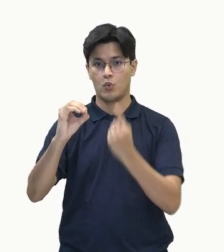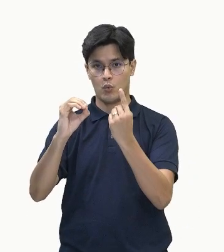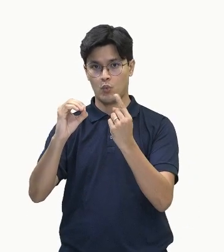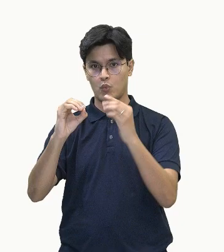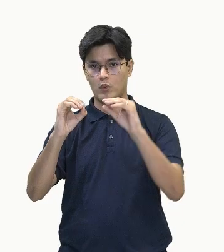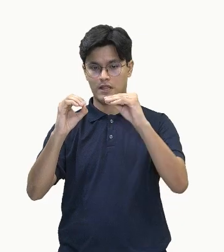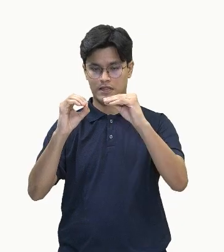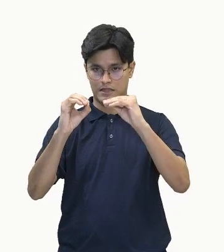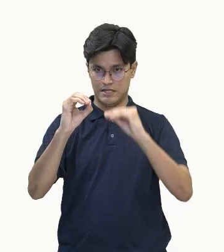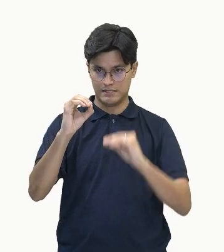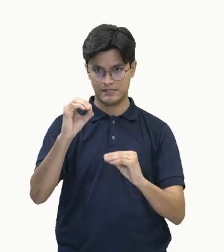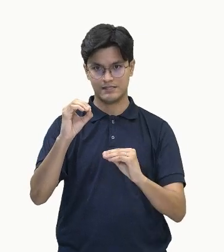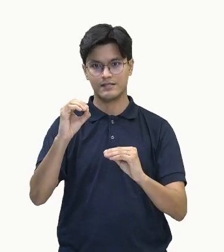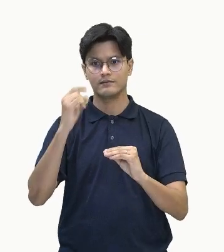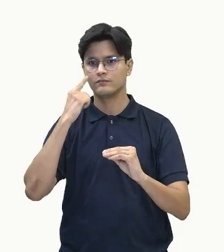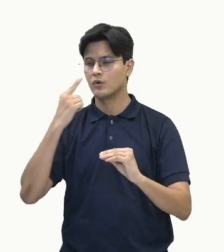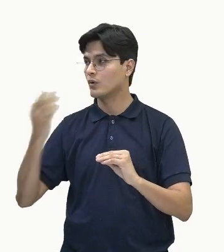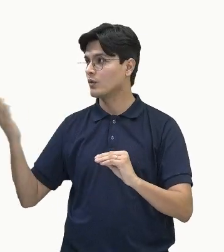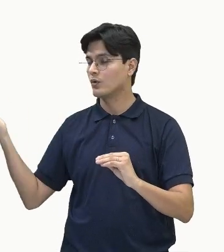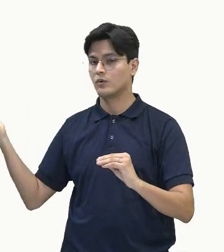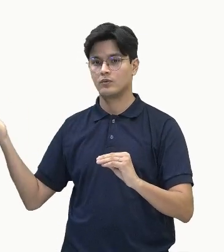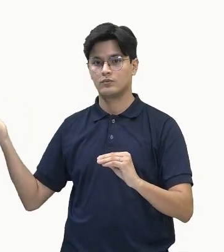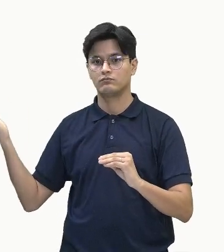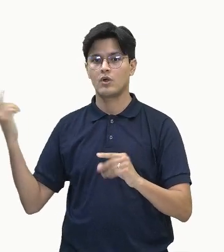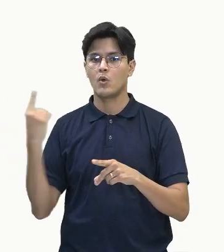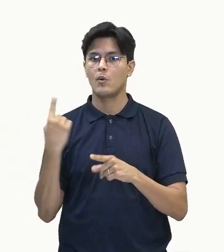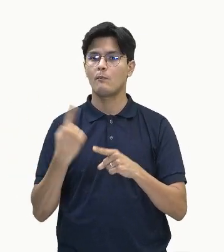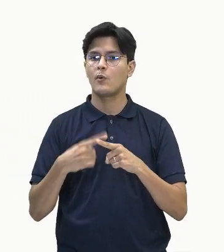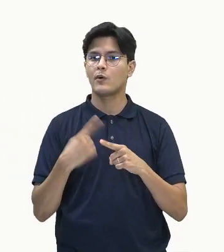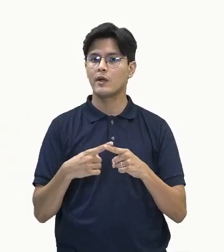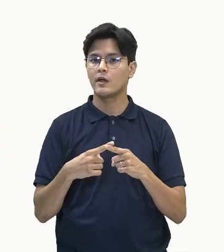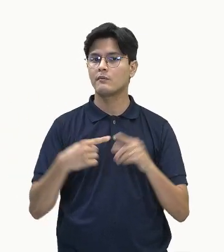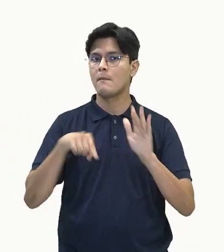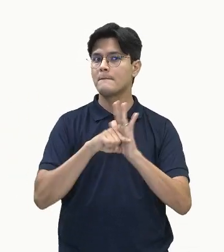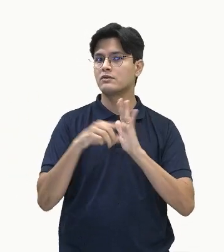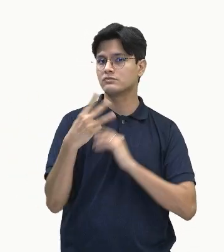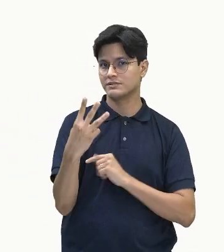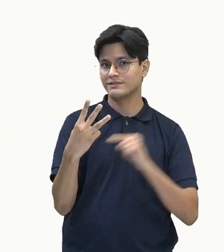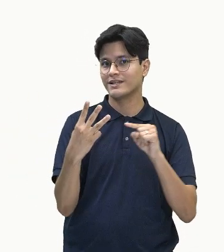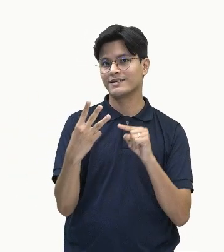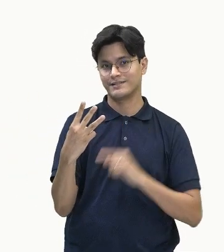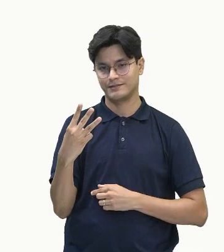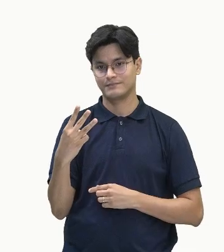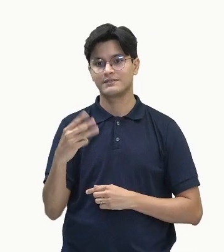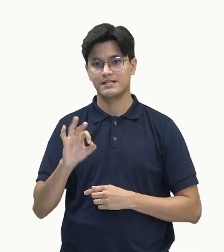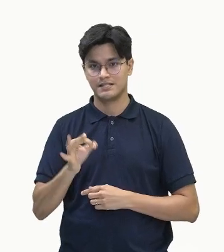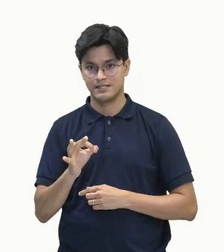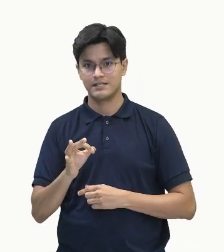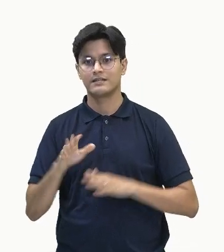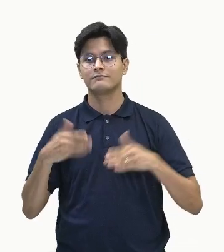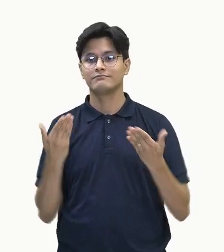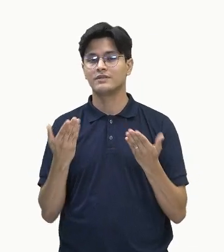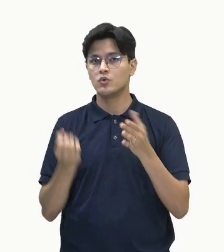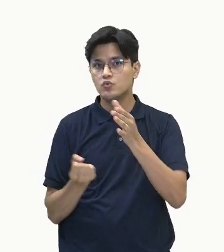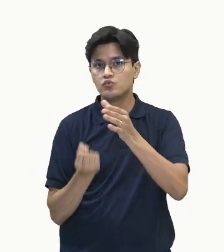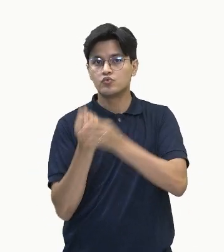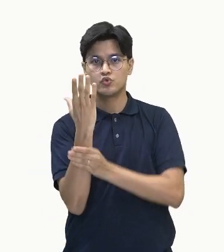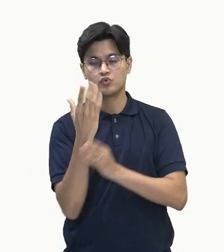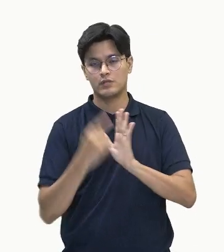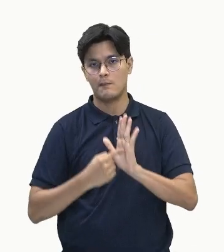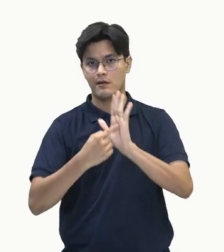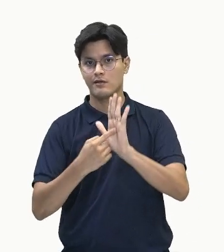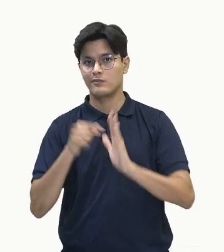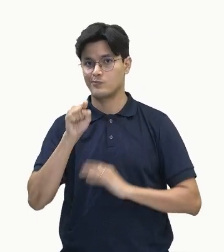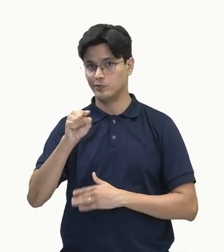3 é negativo. E aí você vai parar justamente aqui no ponto C, marcado em verde.